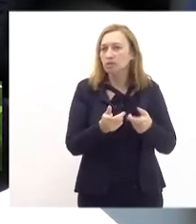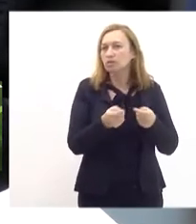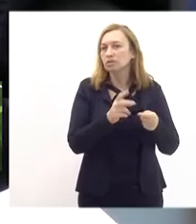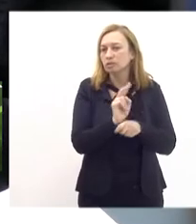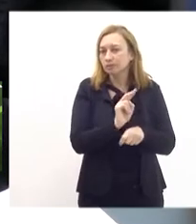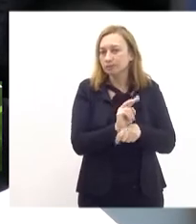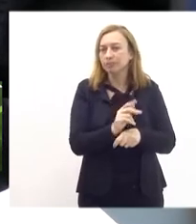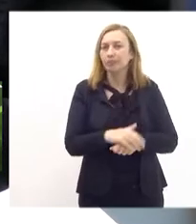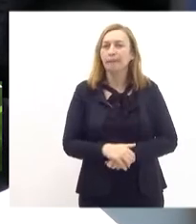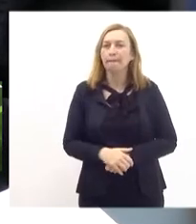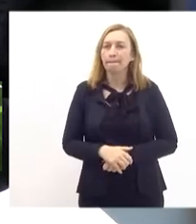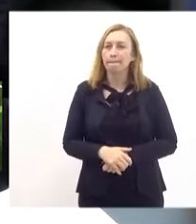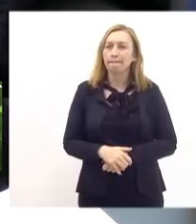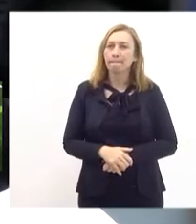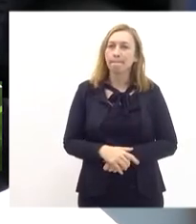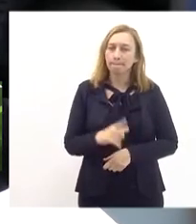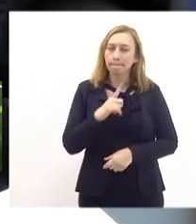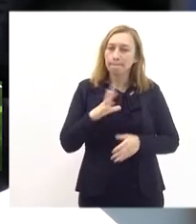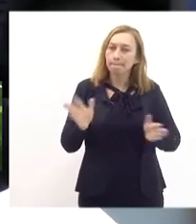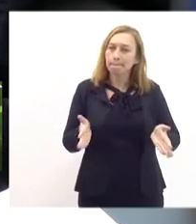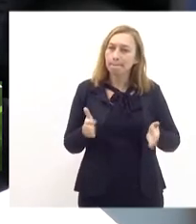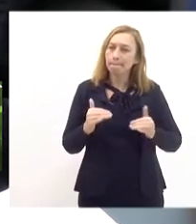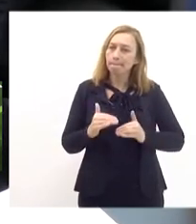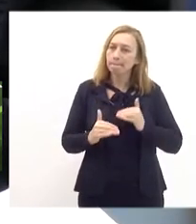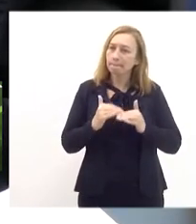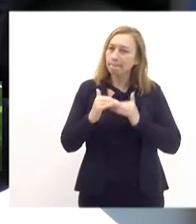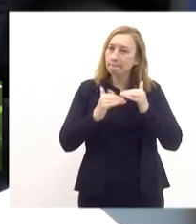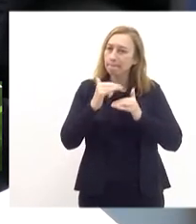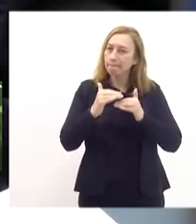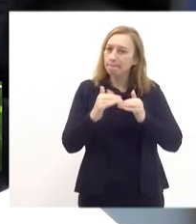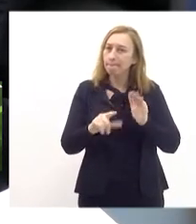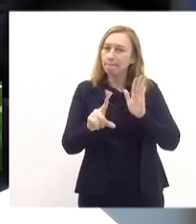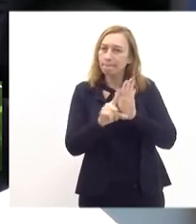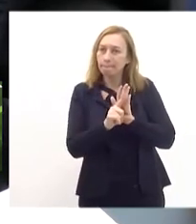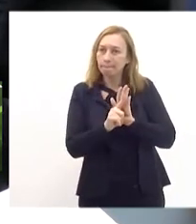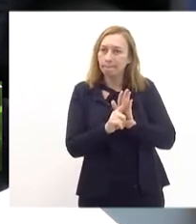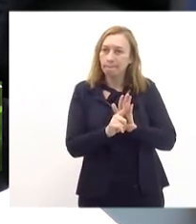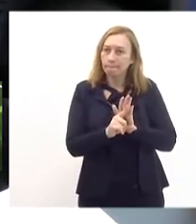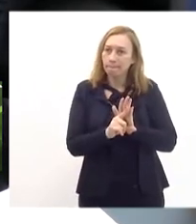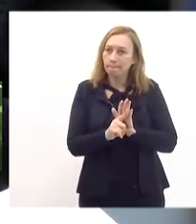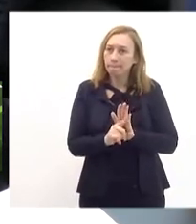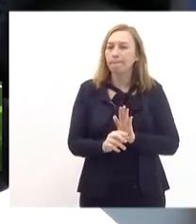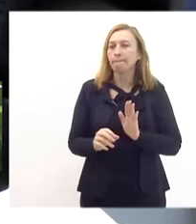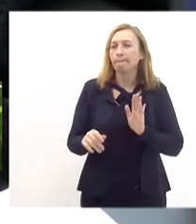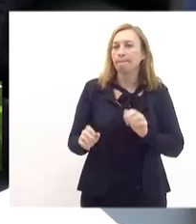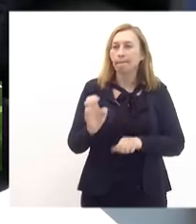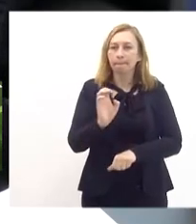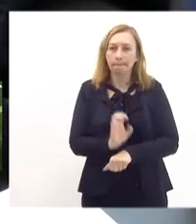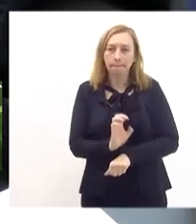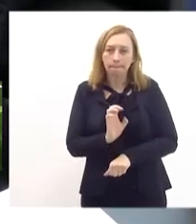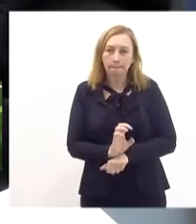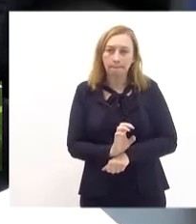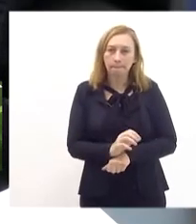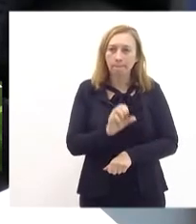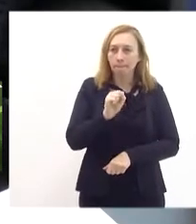monitoramento. A gente teve um avanço legislativo por meio da promulgação da lei estadual